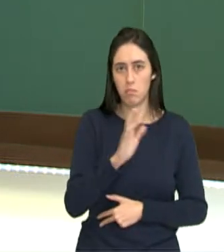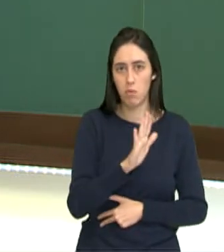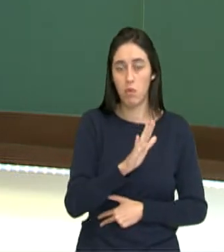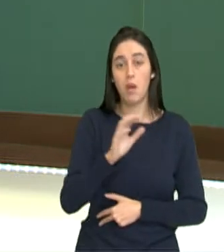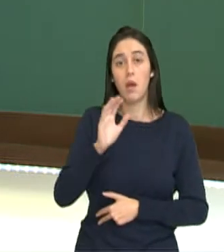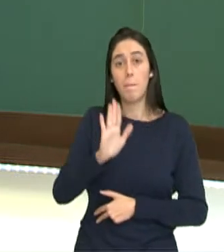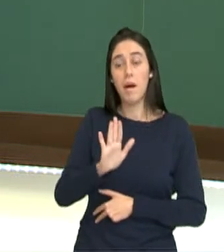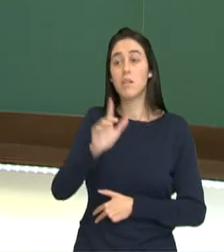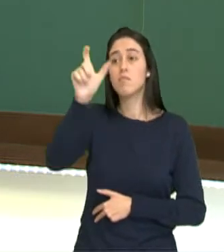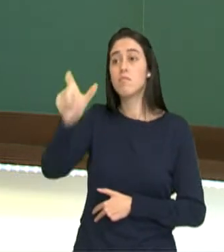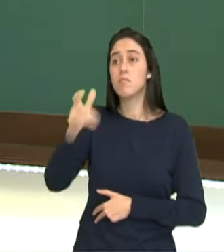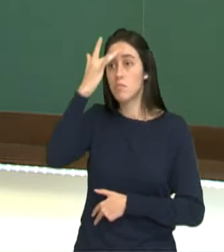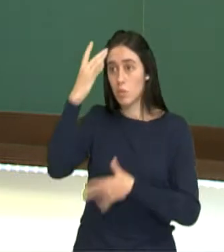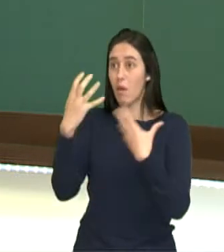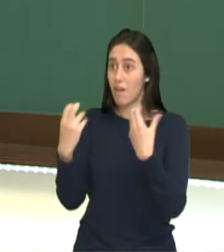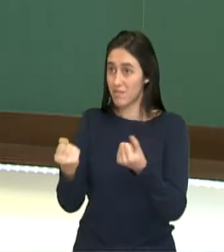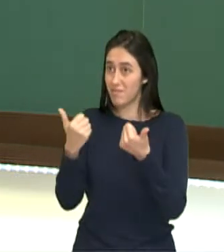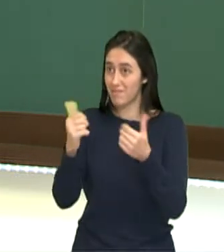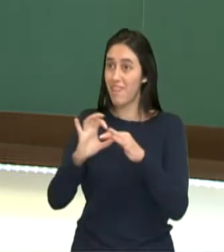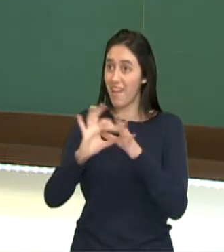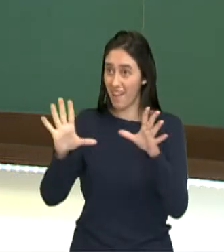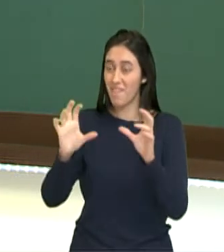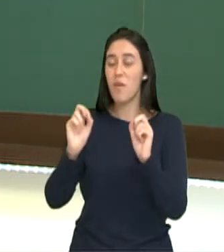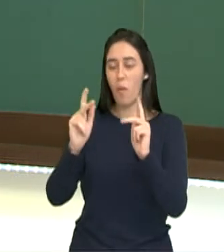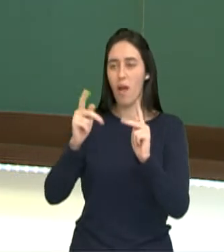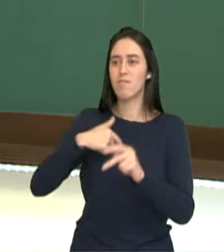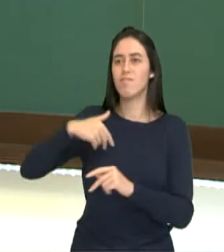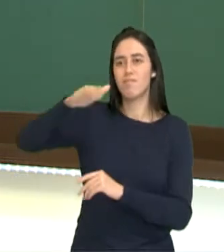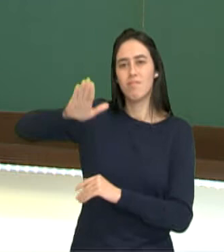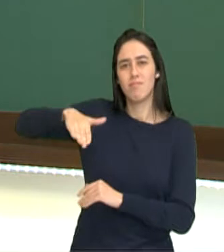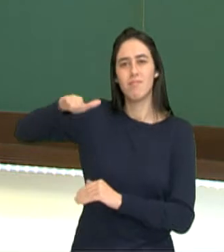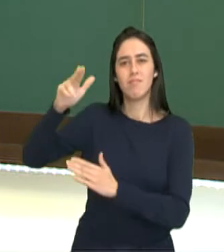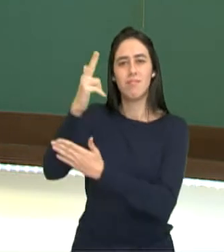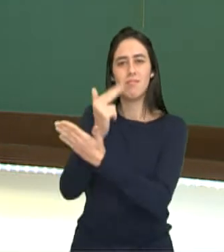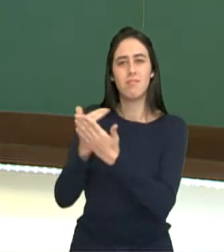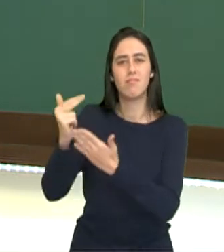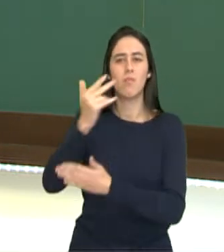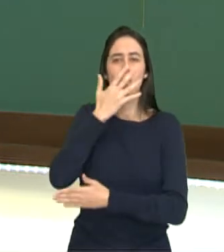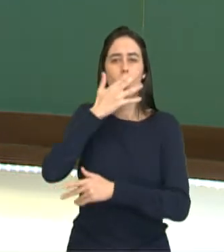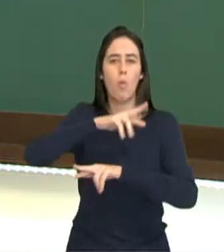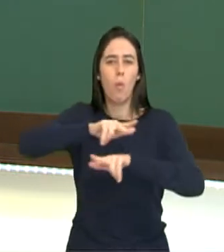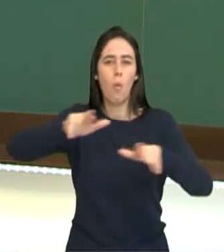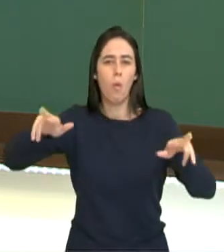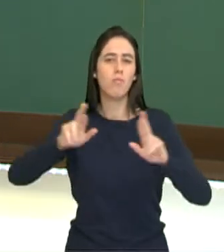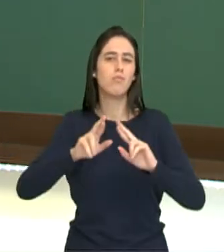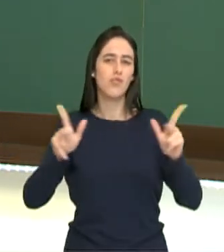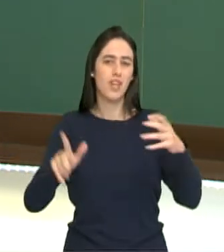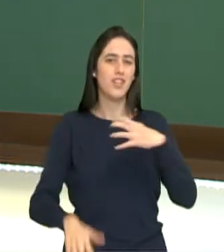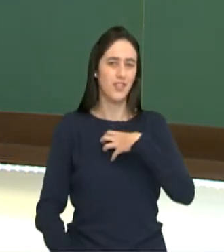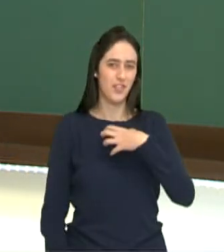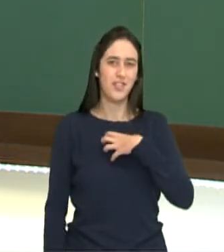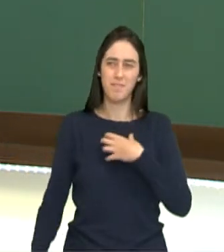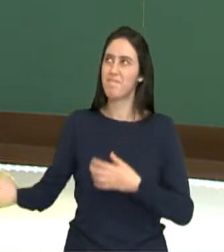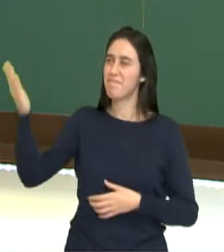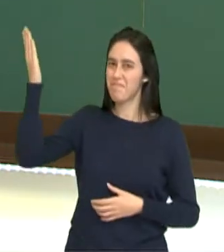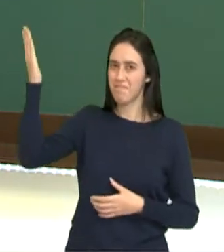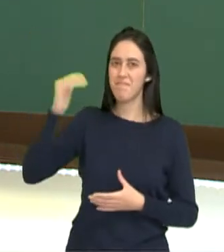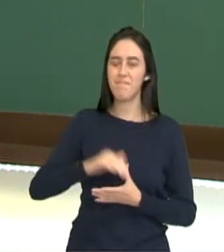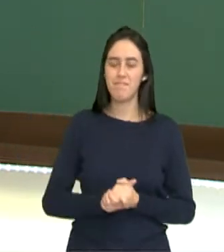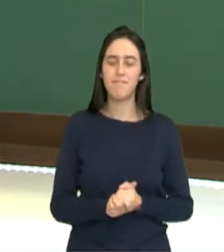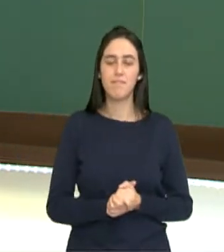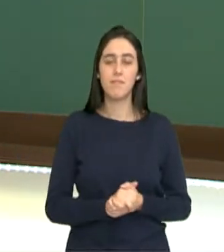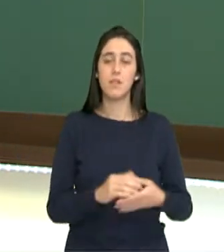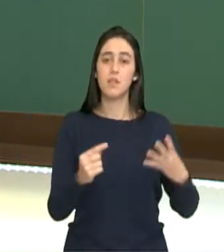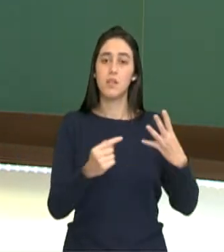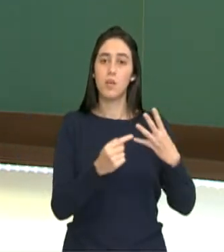envolvidas, aí, né, pessoal, o grafite é colorido, né, pessoal, é tanto quanto diferente. Na quarta, is there